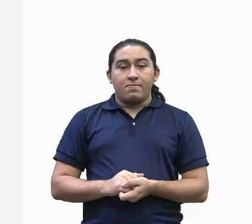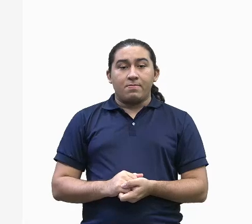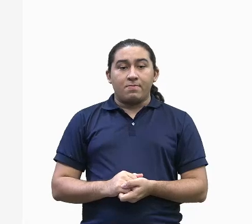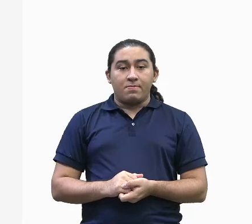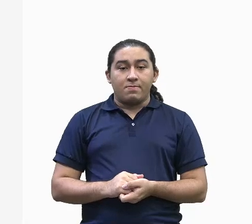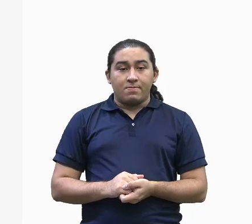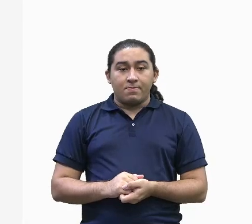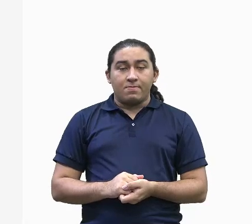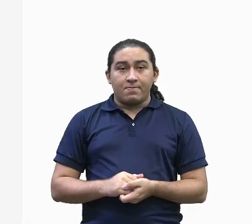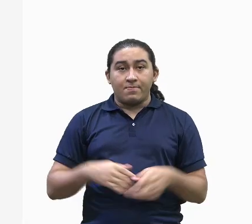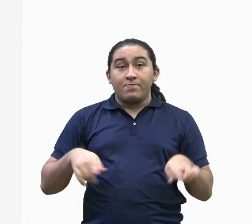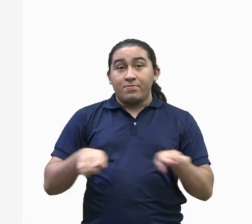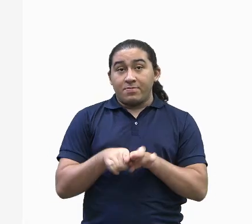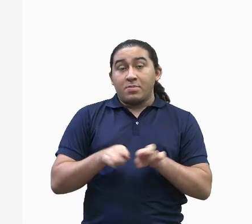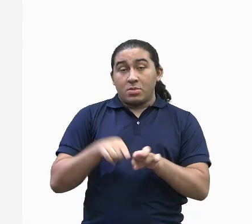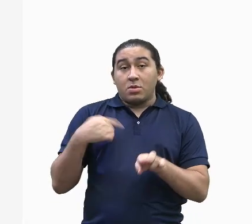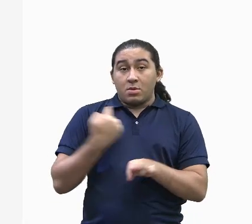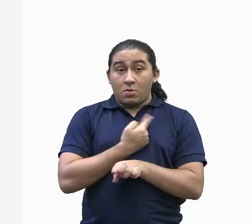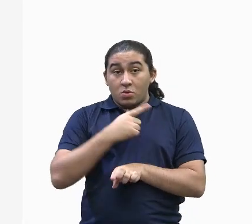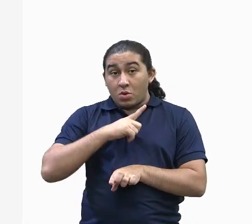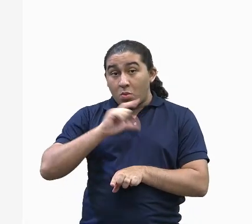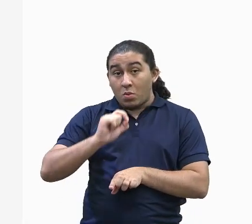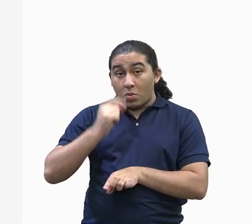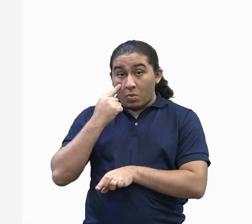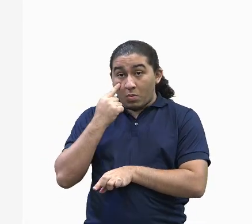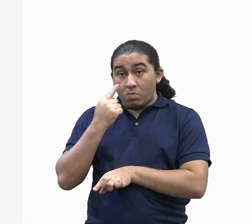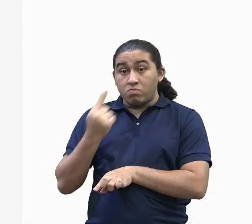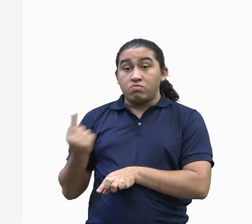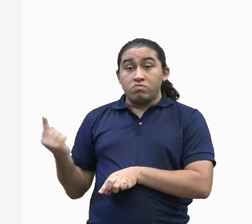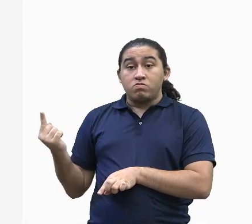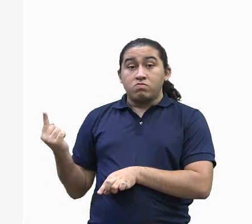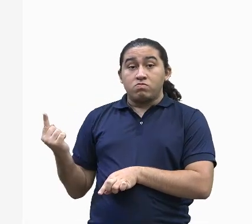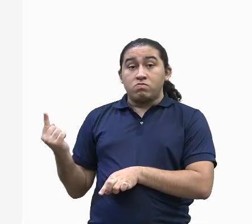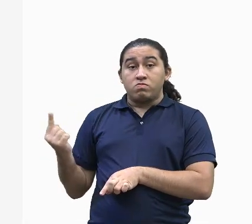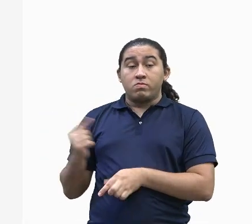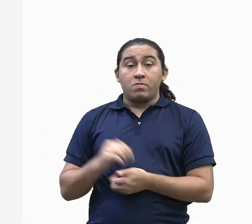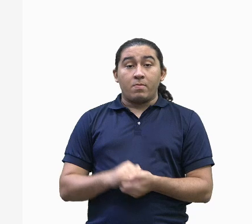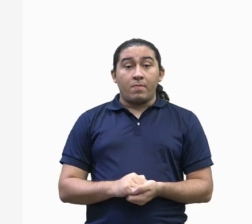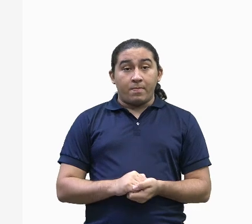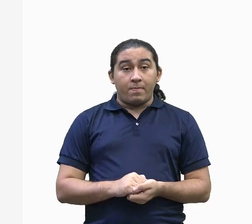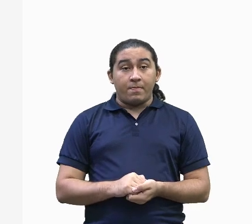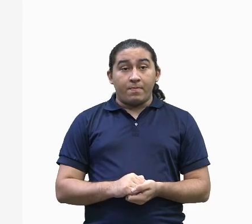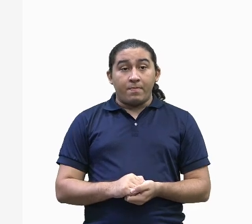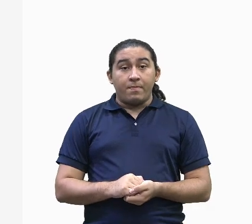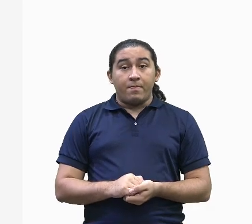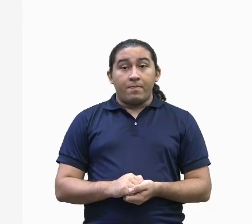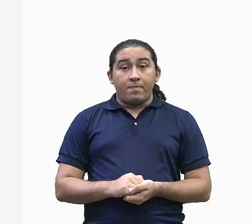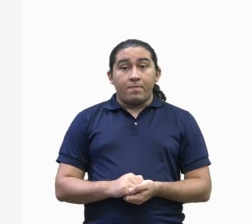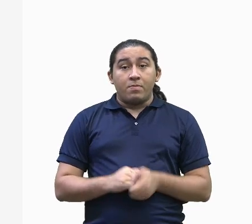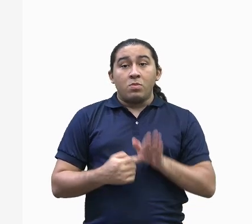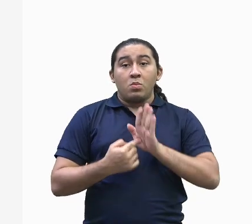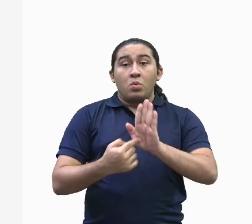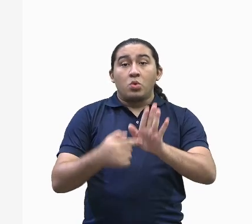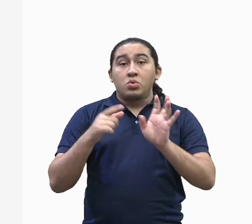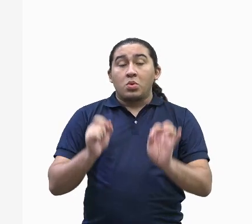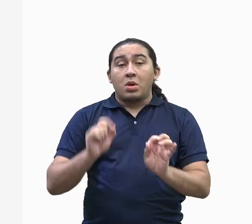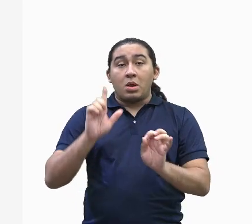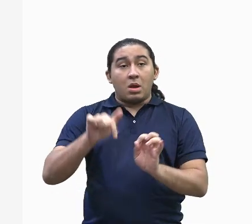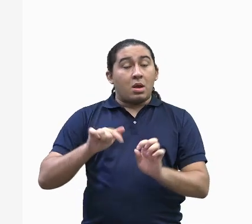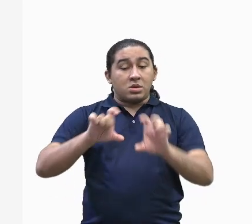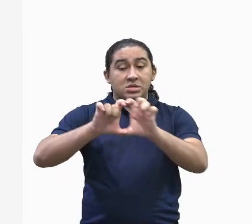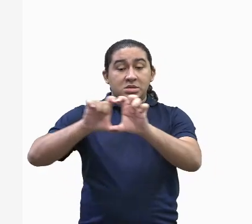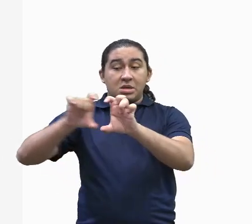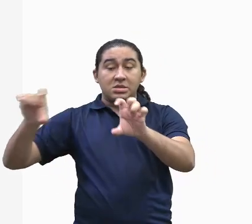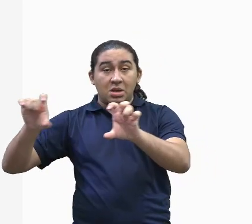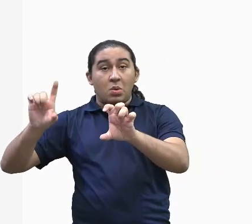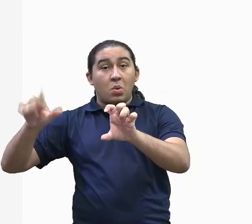turmas, nós temos aqui essa intertextualidade que mostra a citação